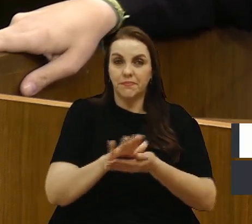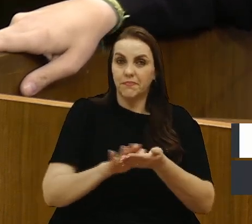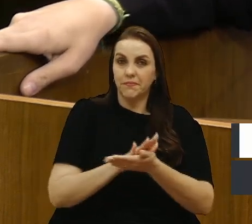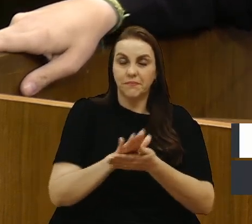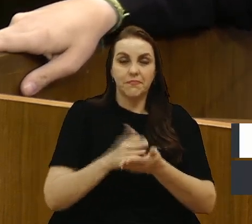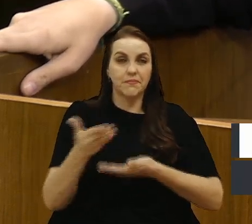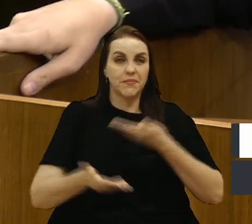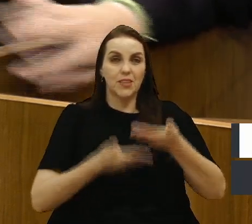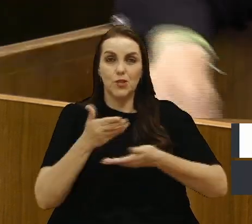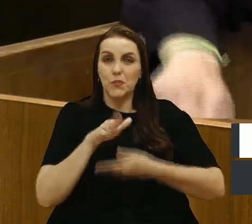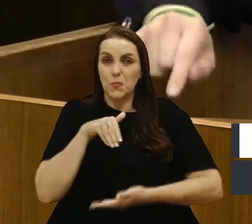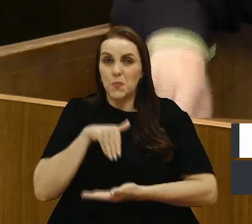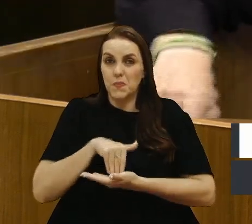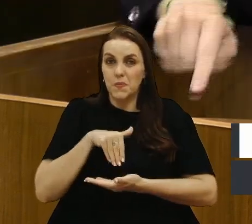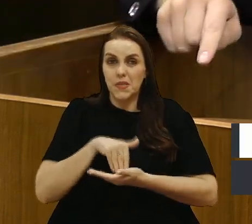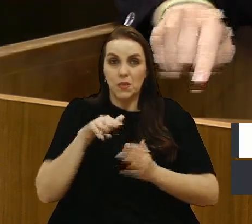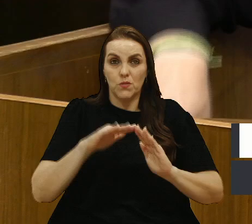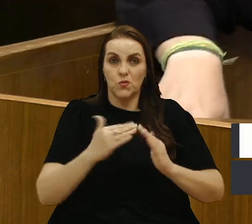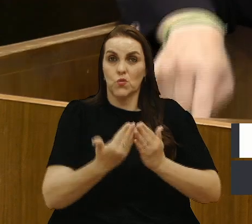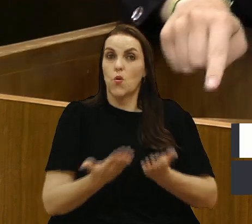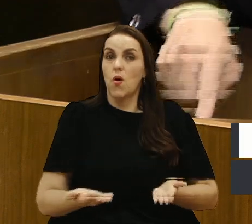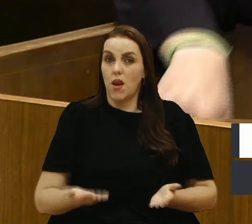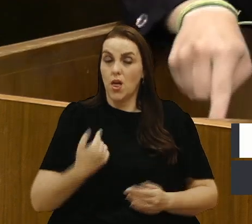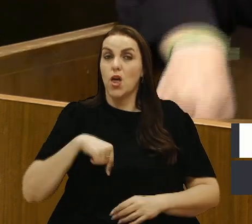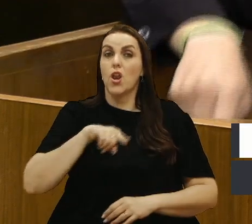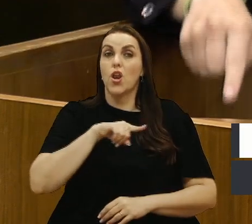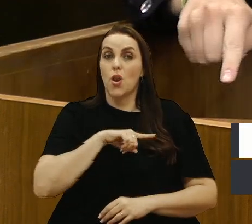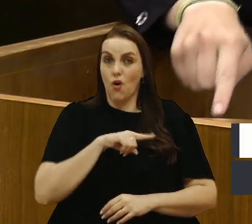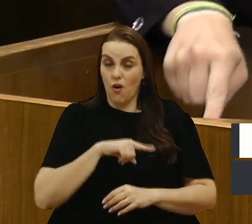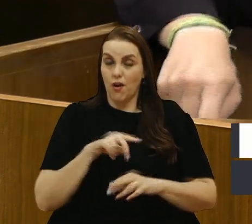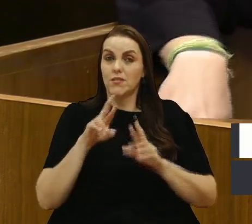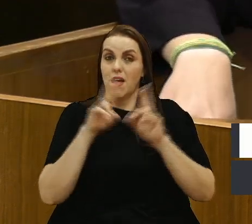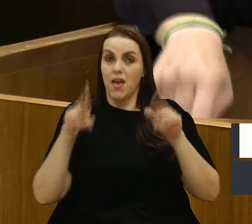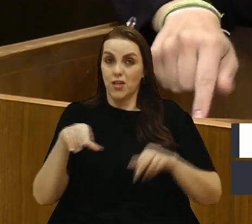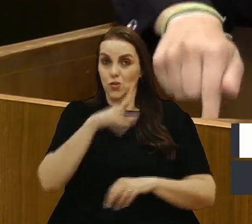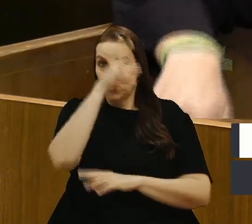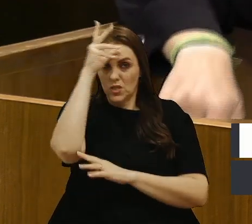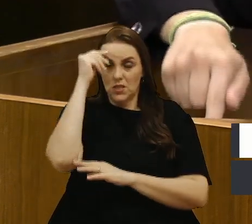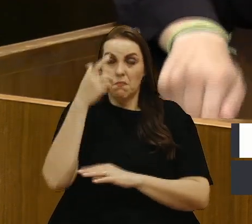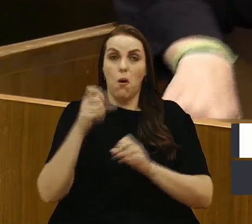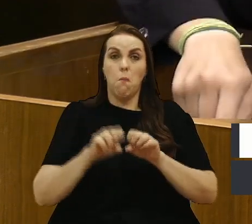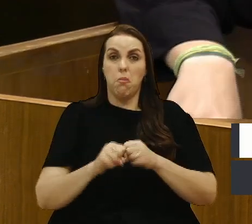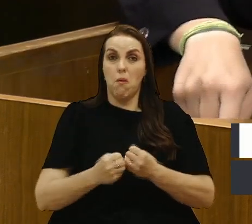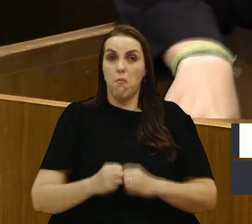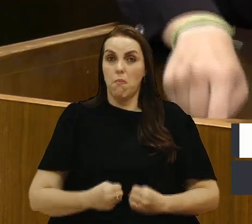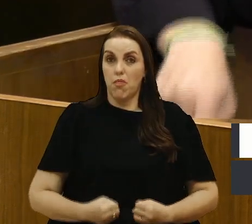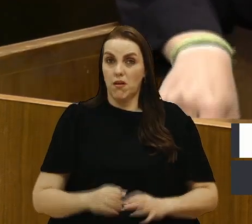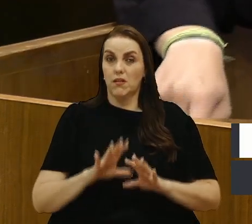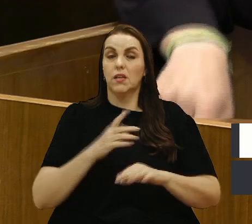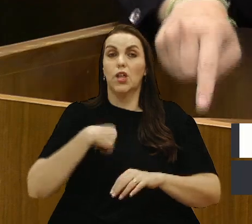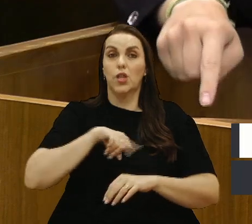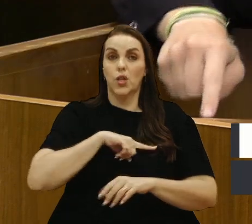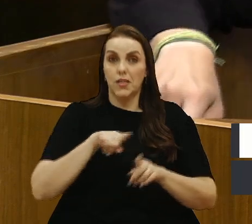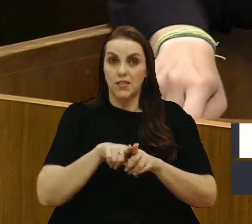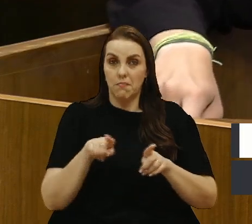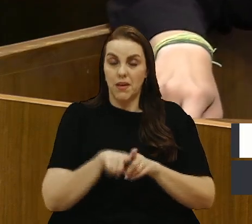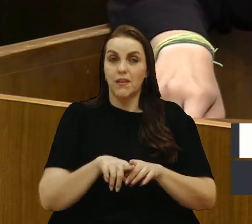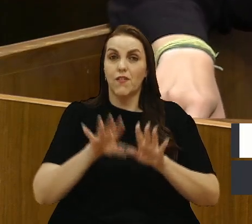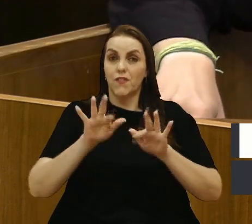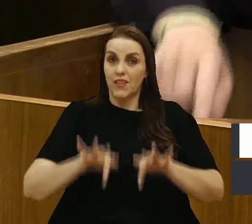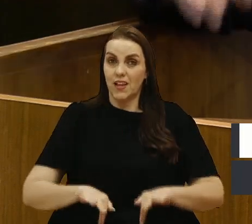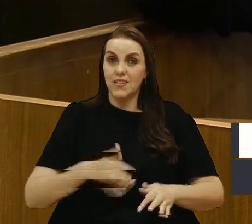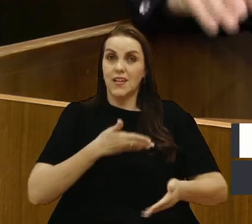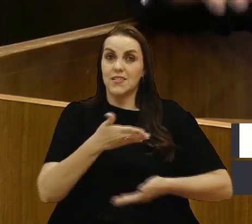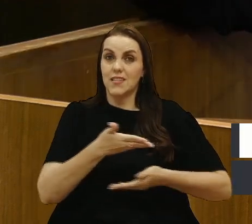mínimo que tem nas escolas, nós vamos acabar com a nossa rede de ensino municipal, assim como nós estamos acabando com os serviços